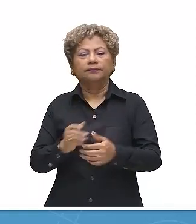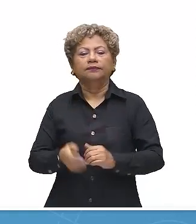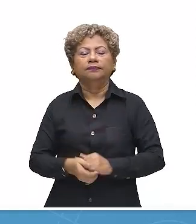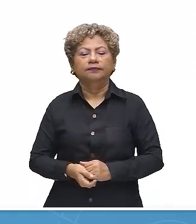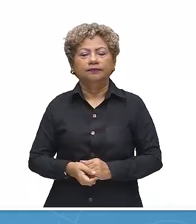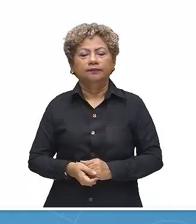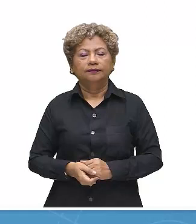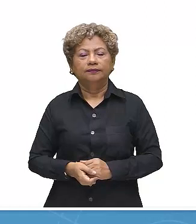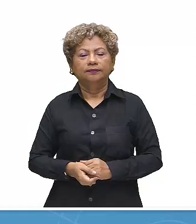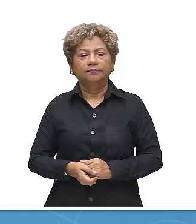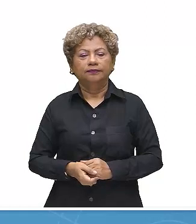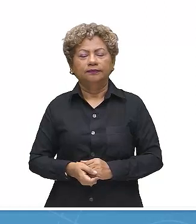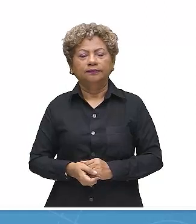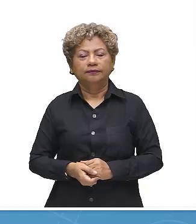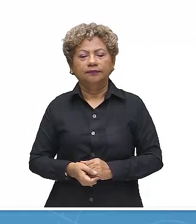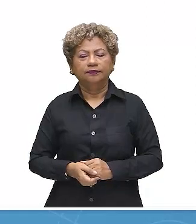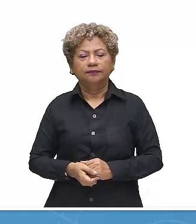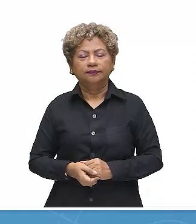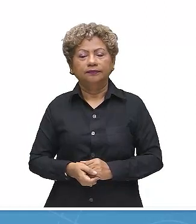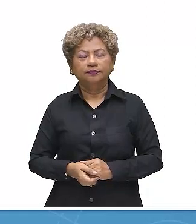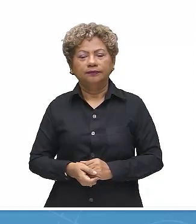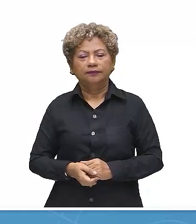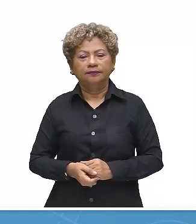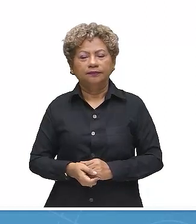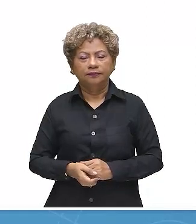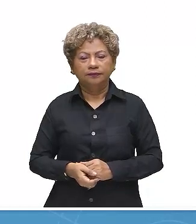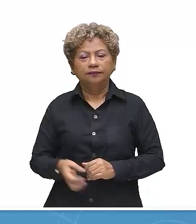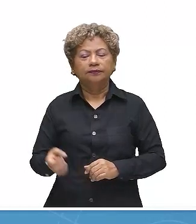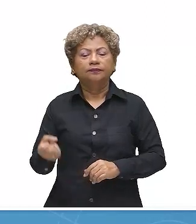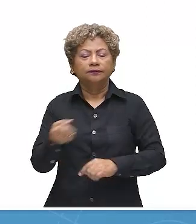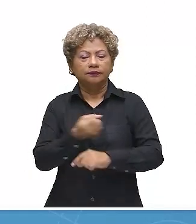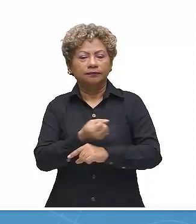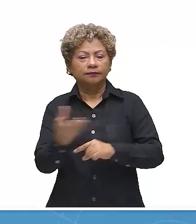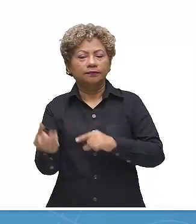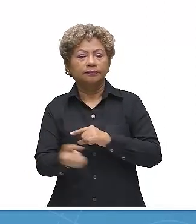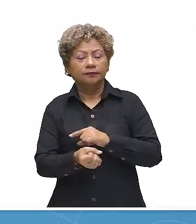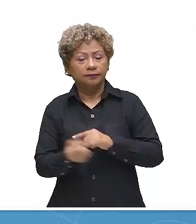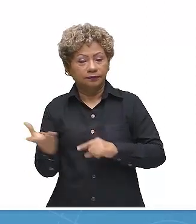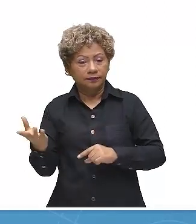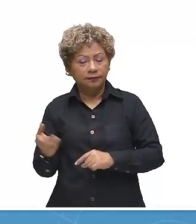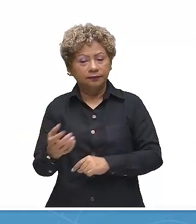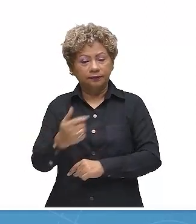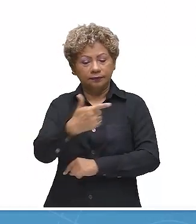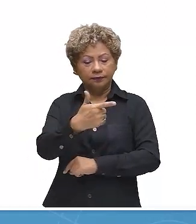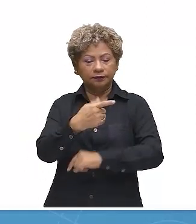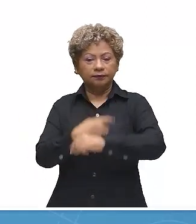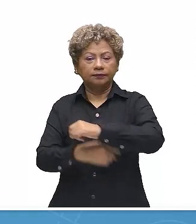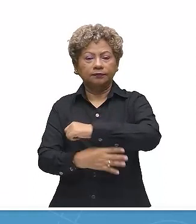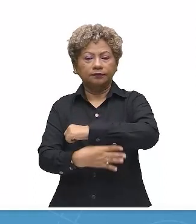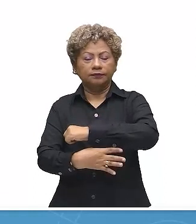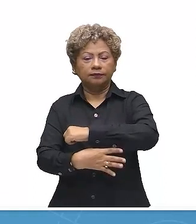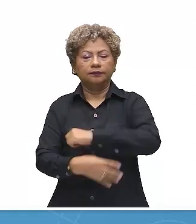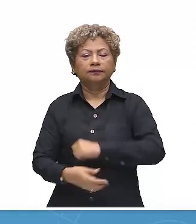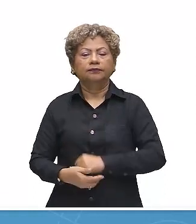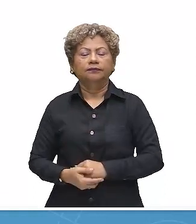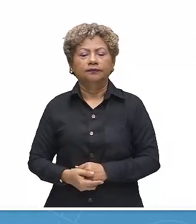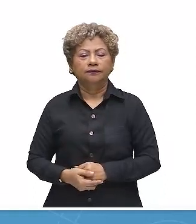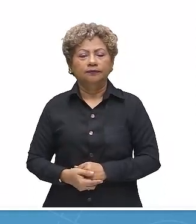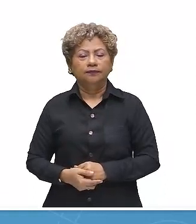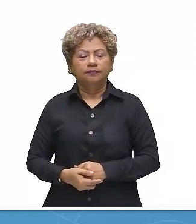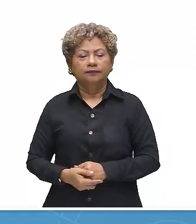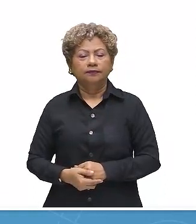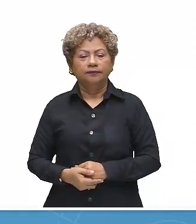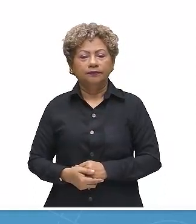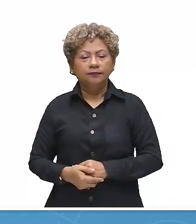E a fração aqui é 2/4, né? 2 partes de 4. Mas veja que,